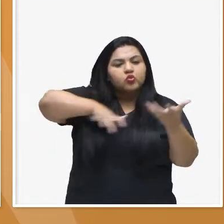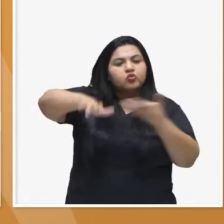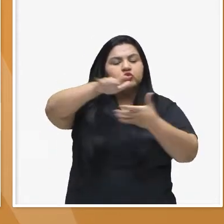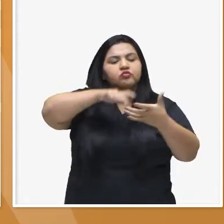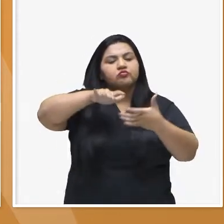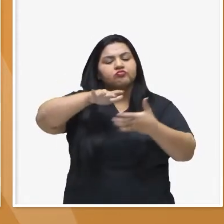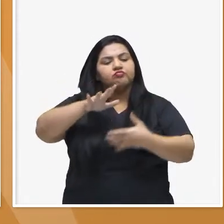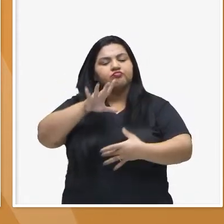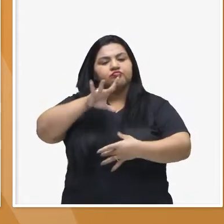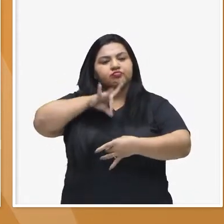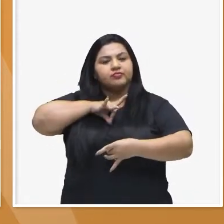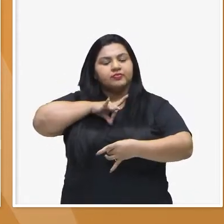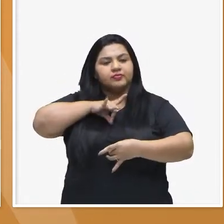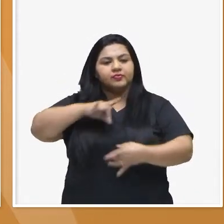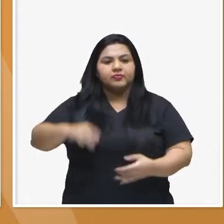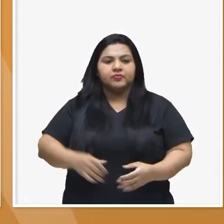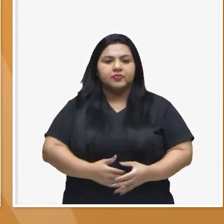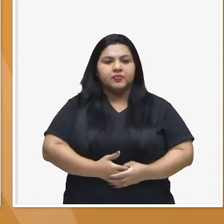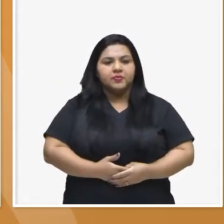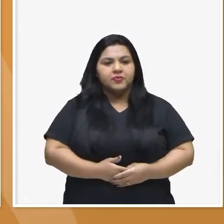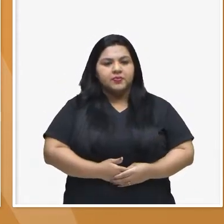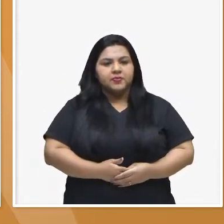espírito.